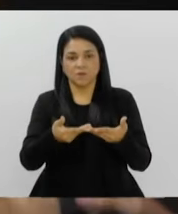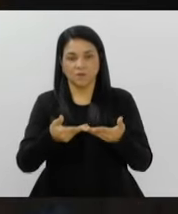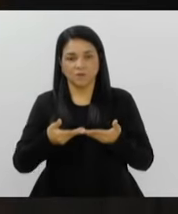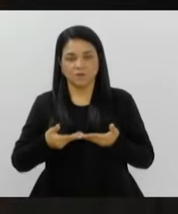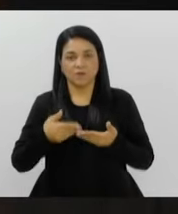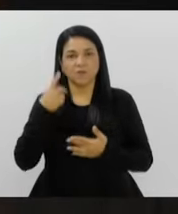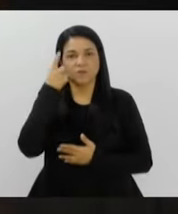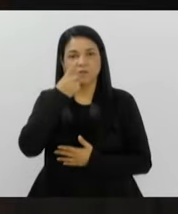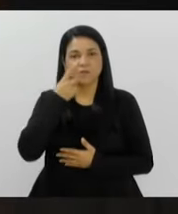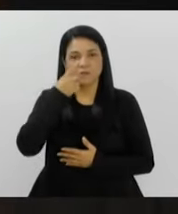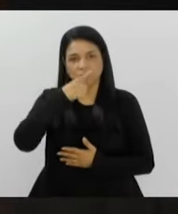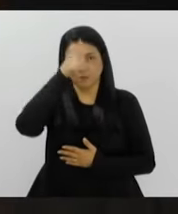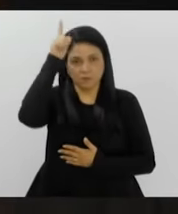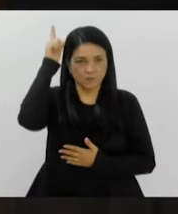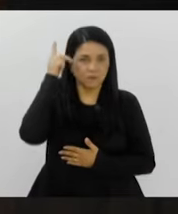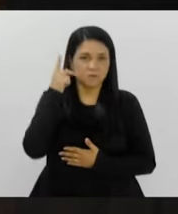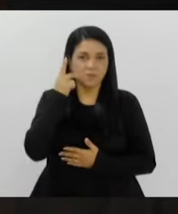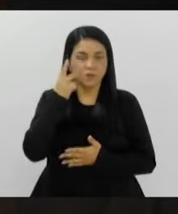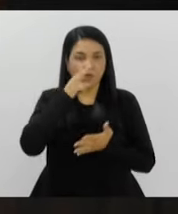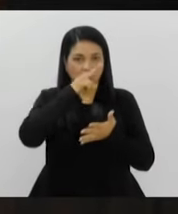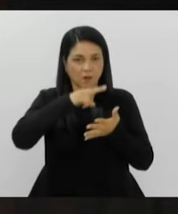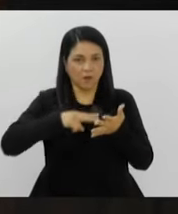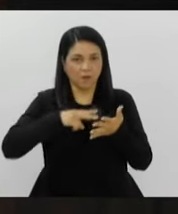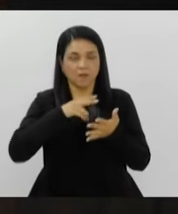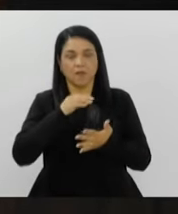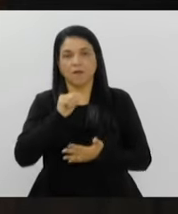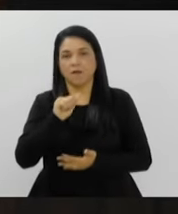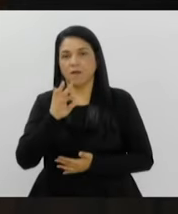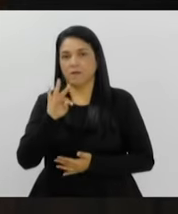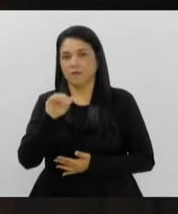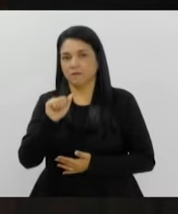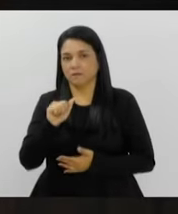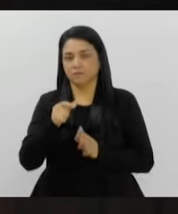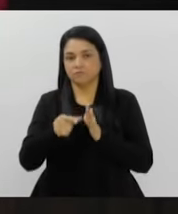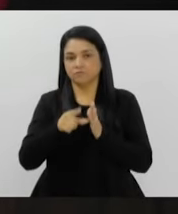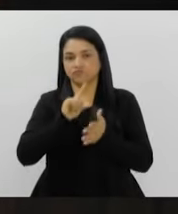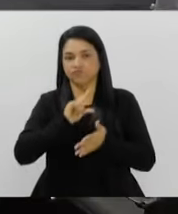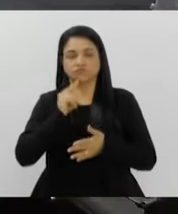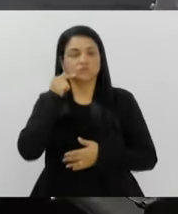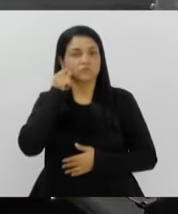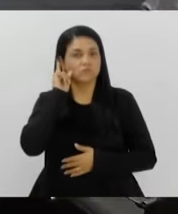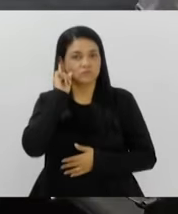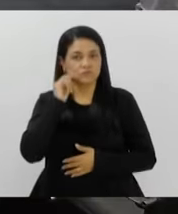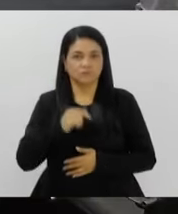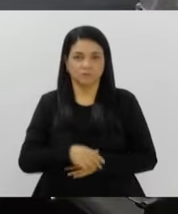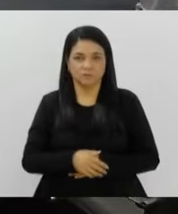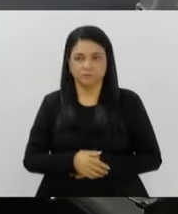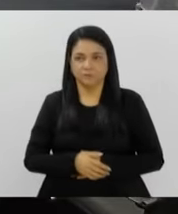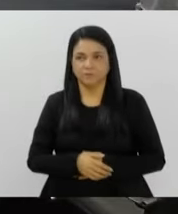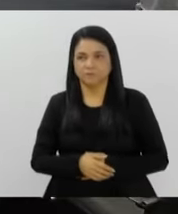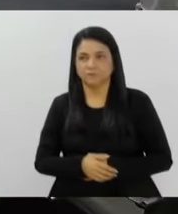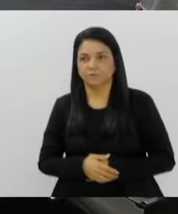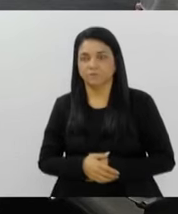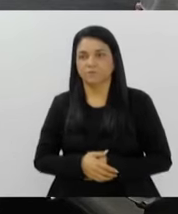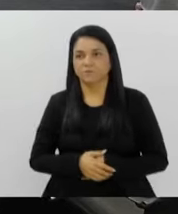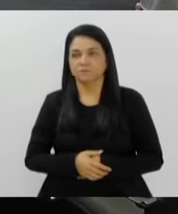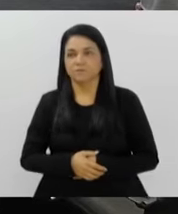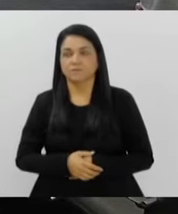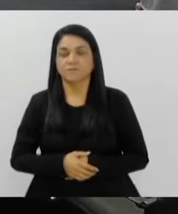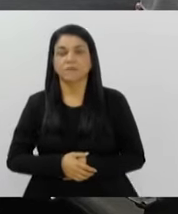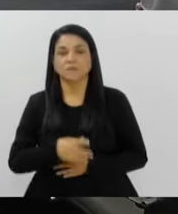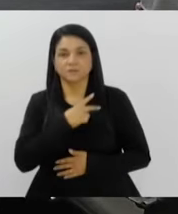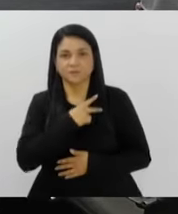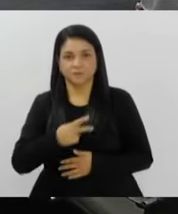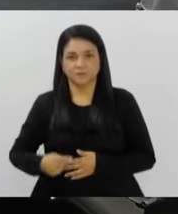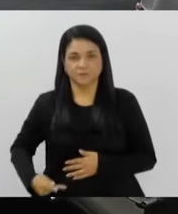senhor deputado Luiz Paulo para fazer a leitura da ata da sessão anterior. Eu vou te conceder a palavra, Chico. Senhor